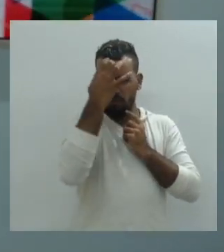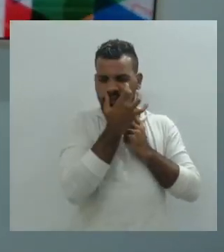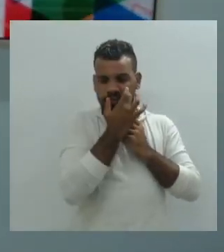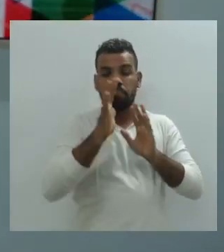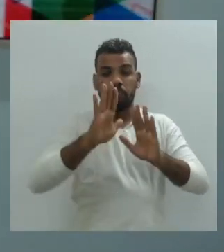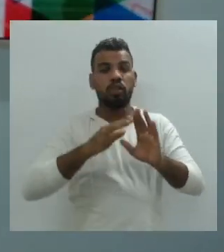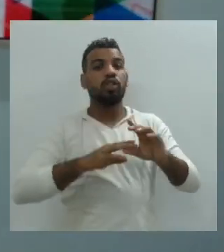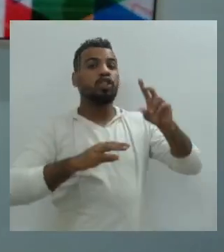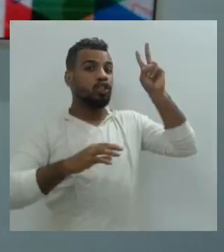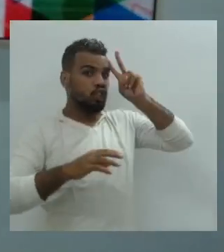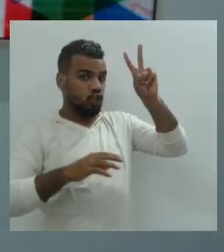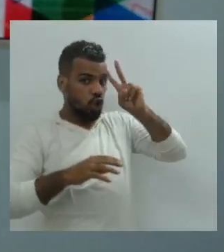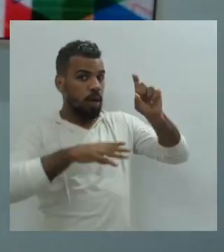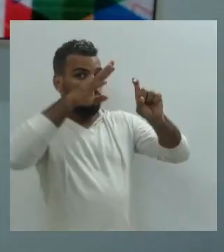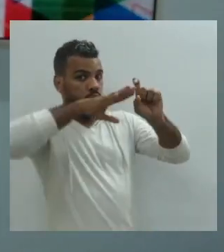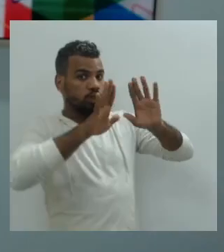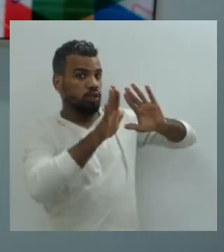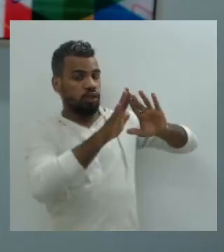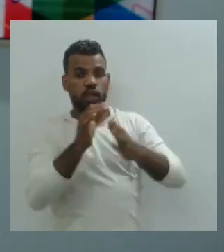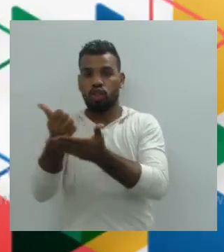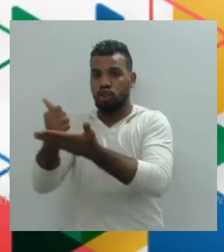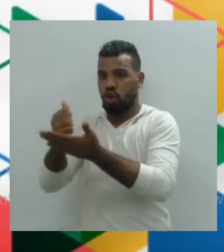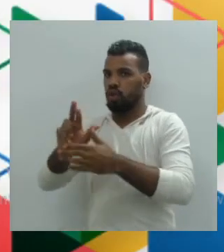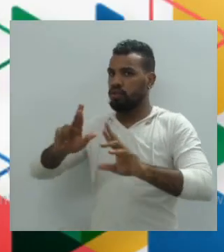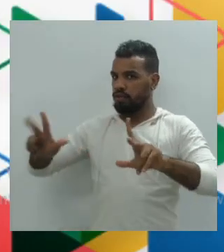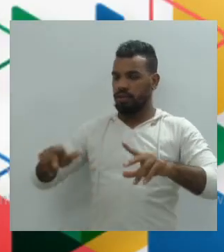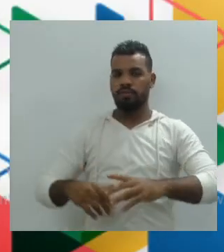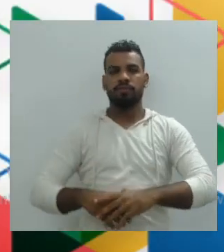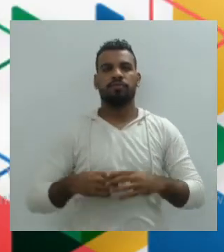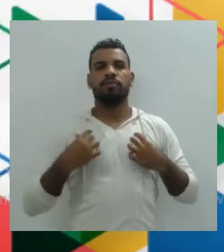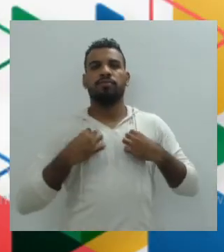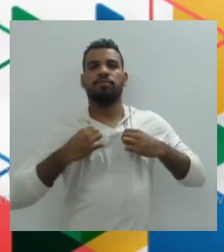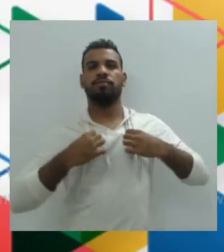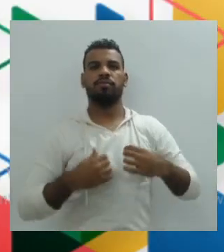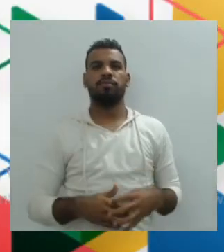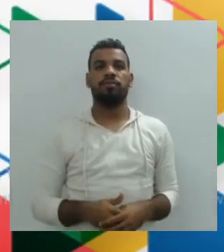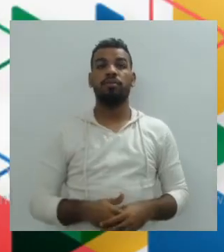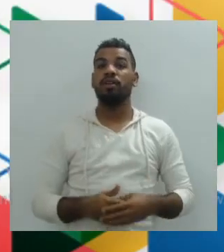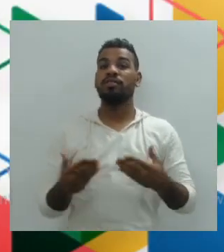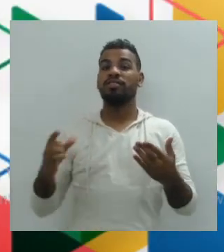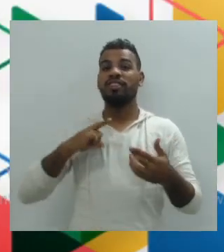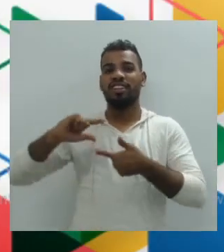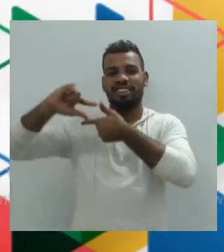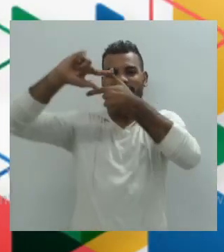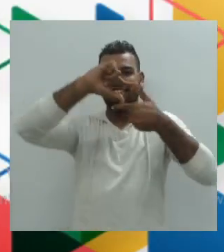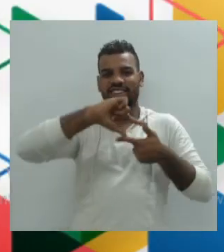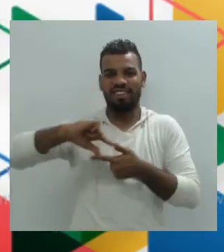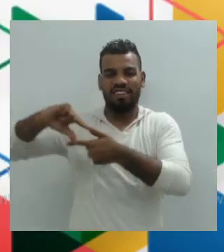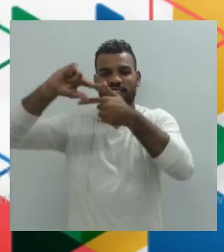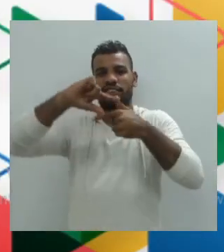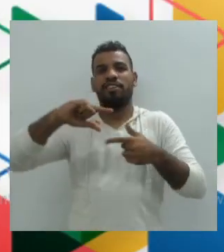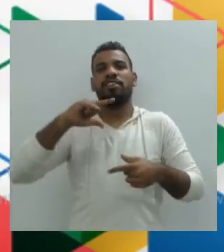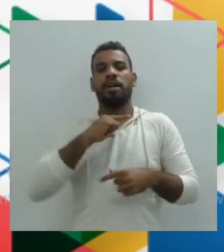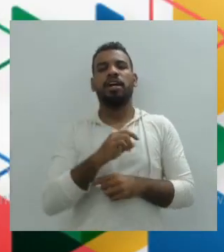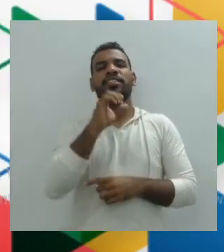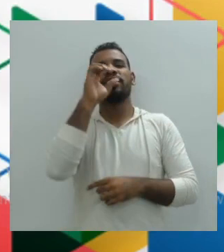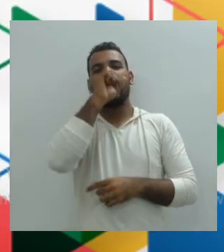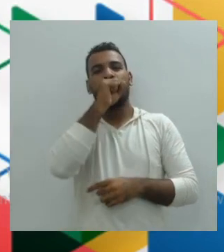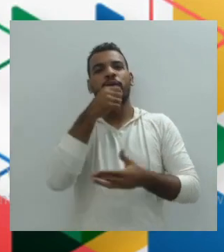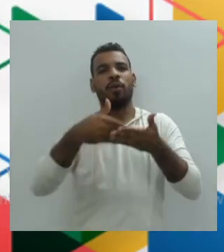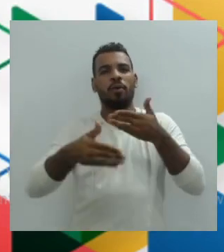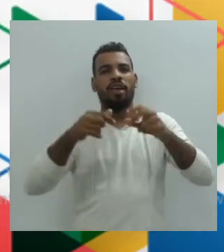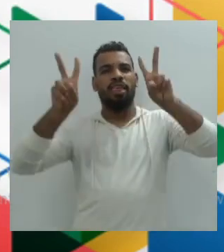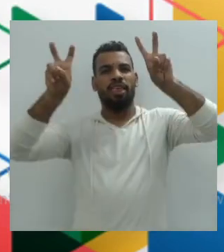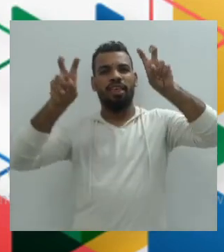outros. Para ilustrar, eu trouxe uma tirinha do Carlos Rua, autor da série Um Sábado